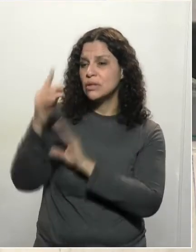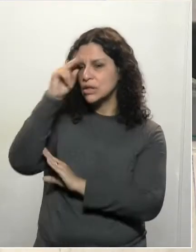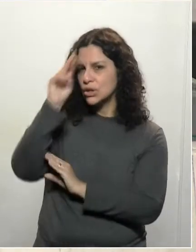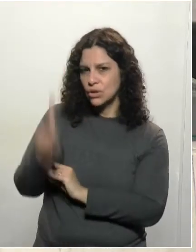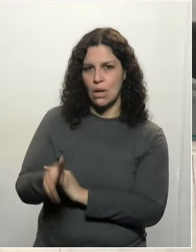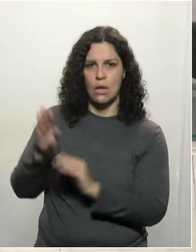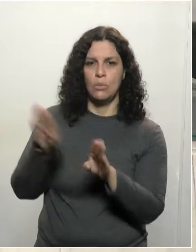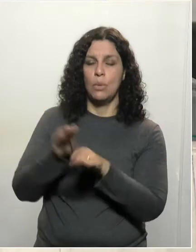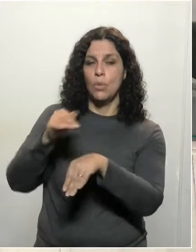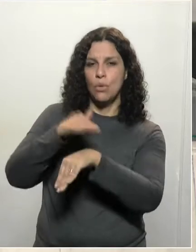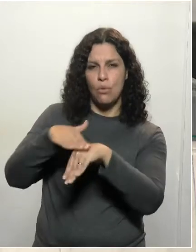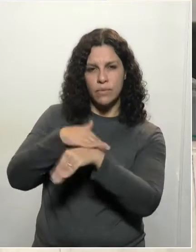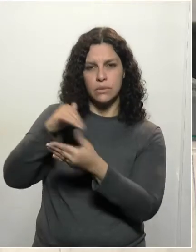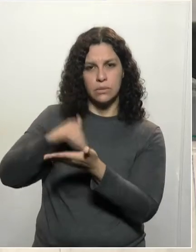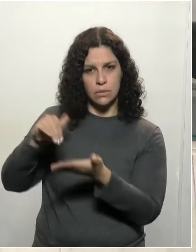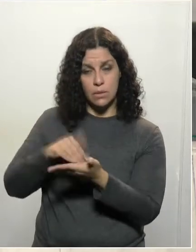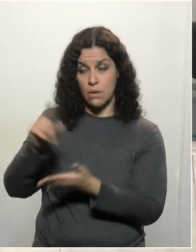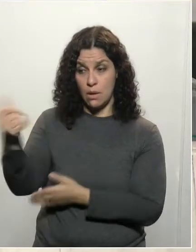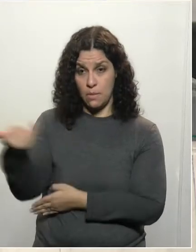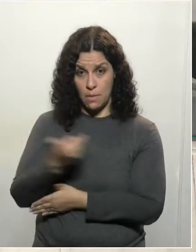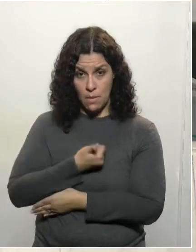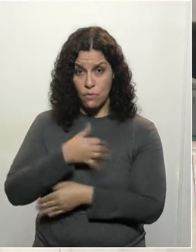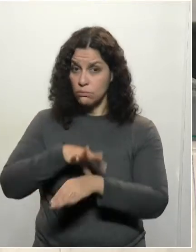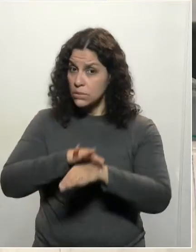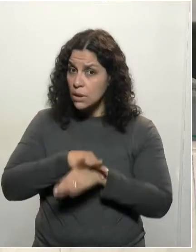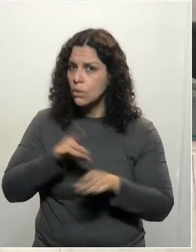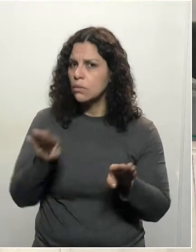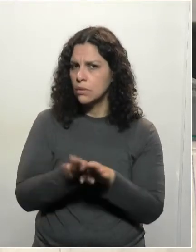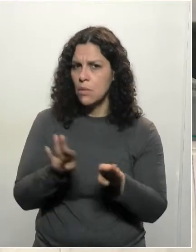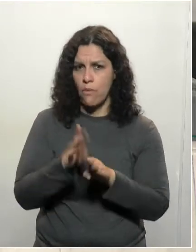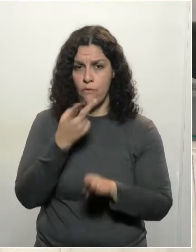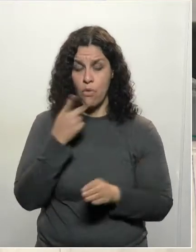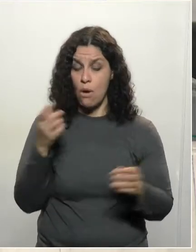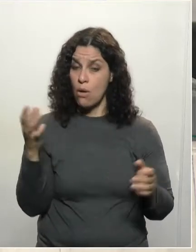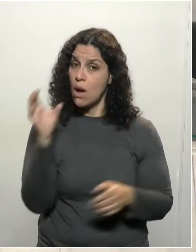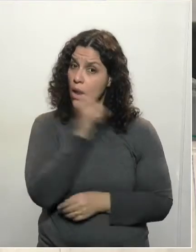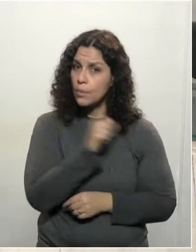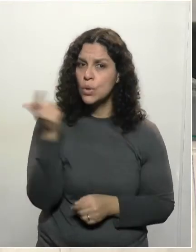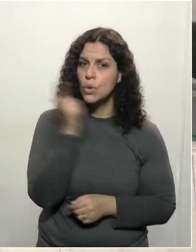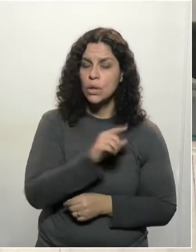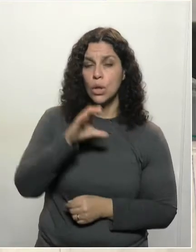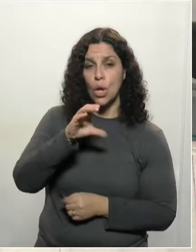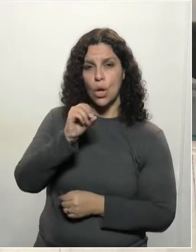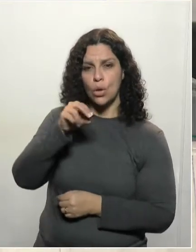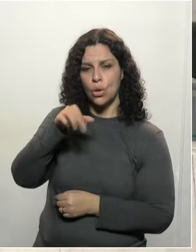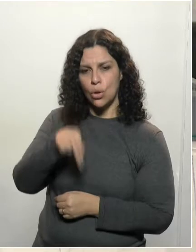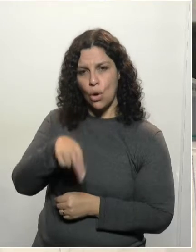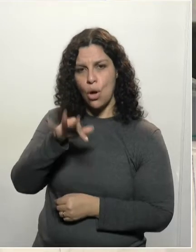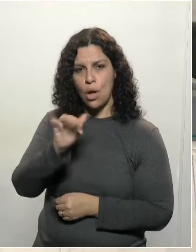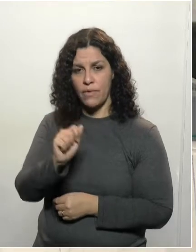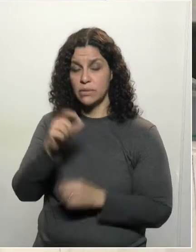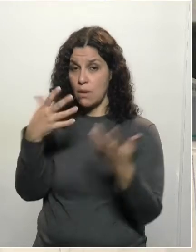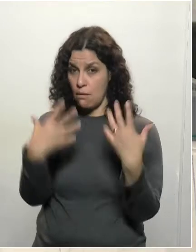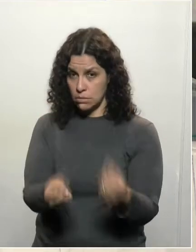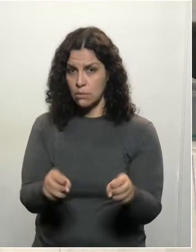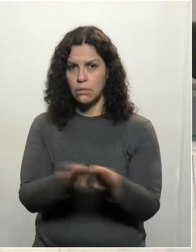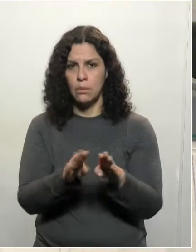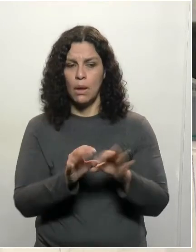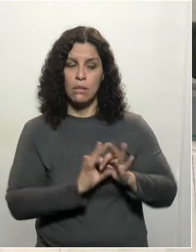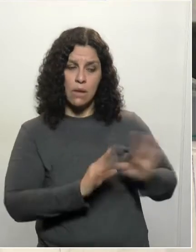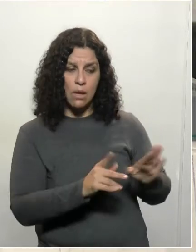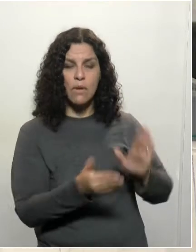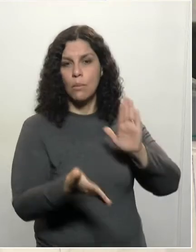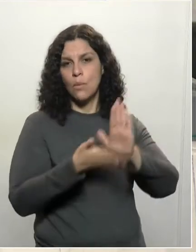com o secretário e ele me disse, me assegurou que tão logo Confas dê essa autorização, ele